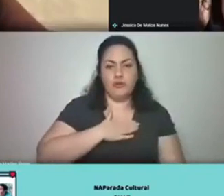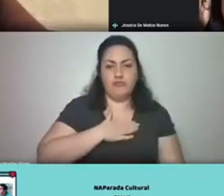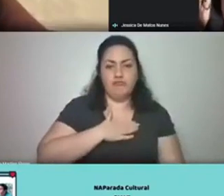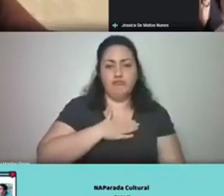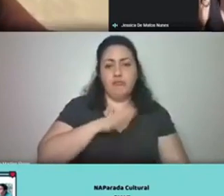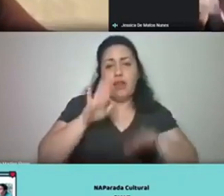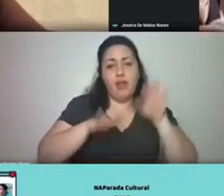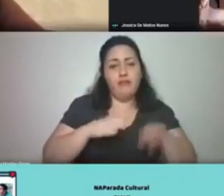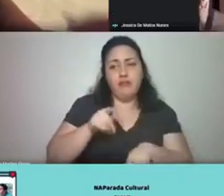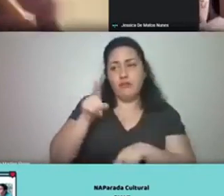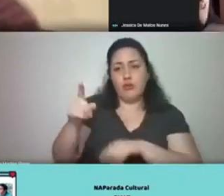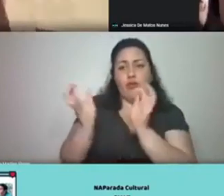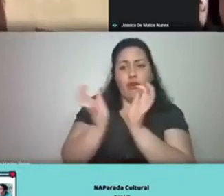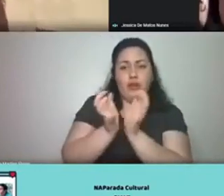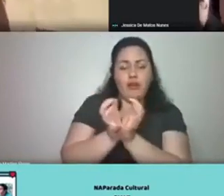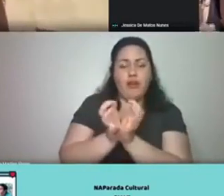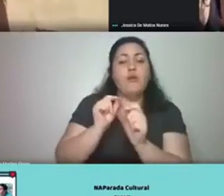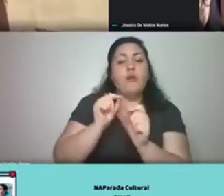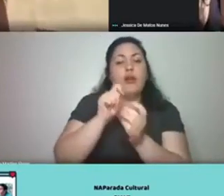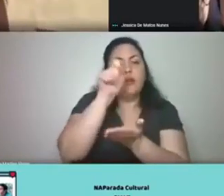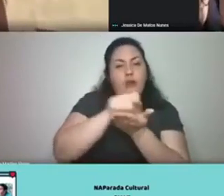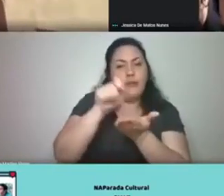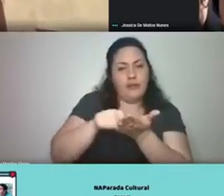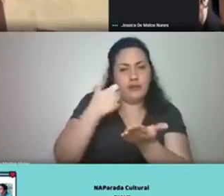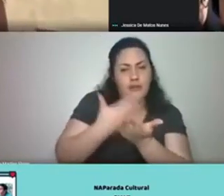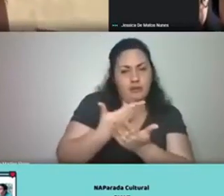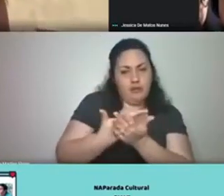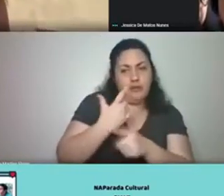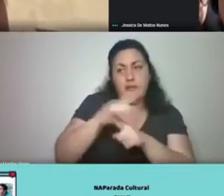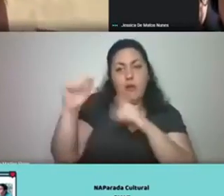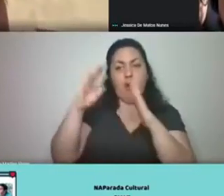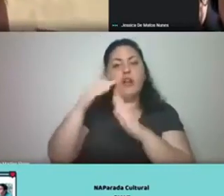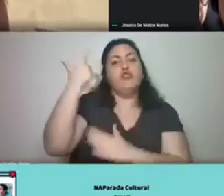toda a matéria de novo e a gente vai ler muitas vezes.